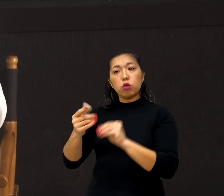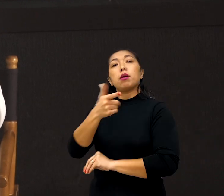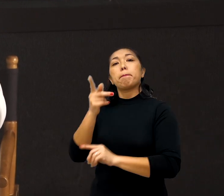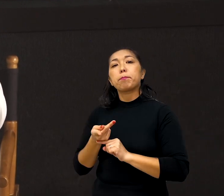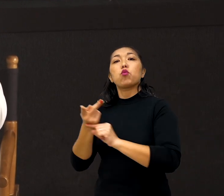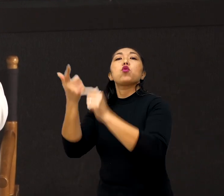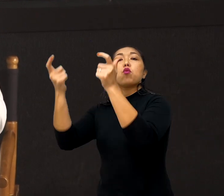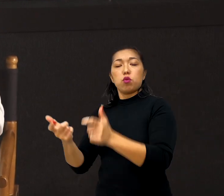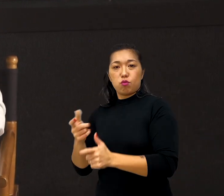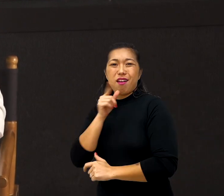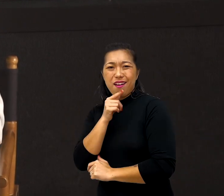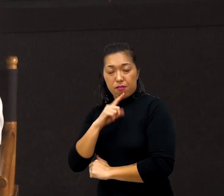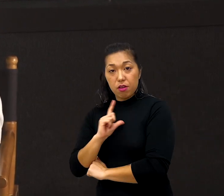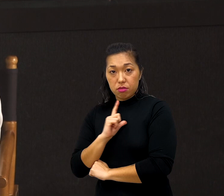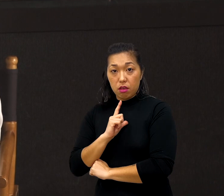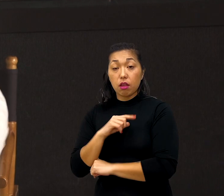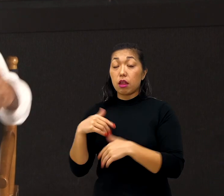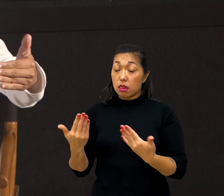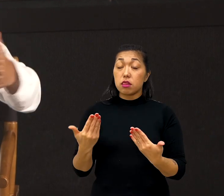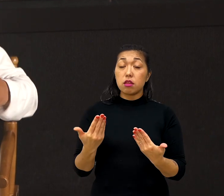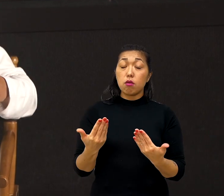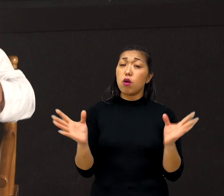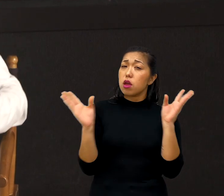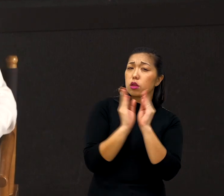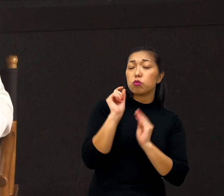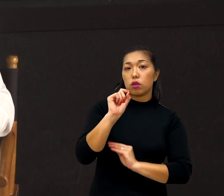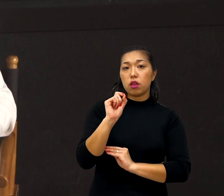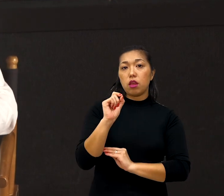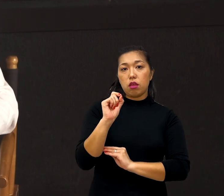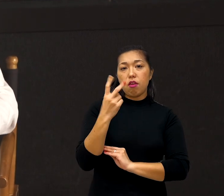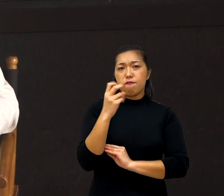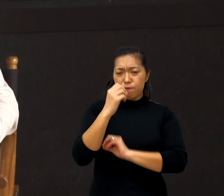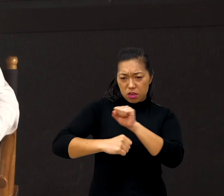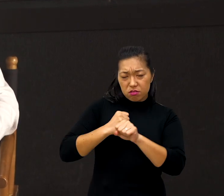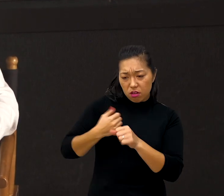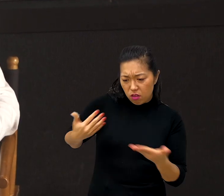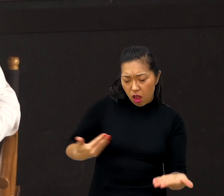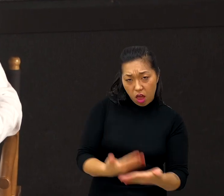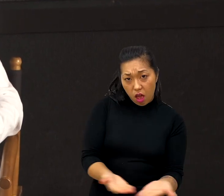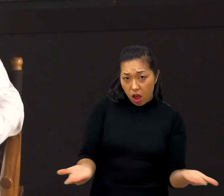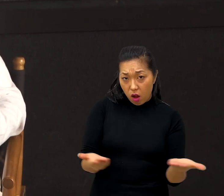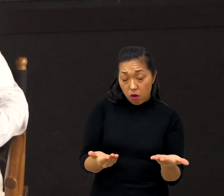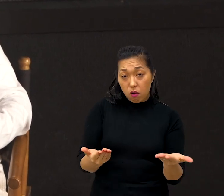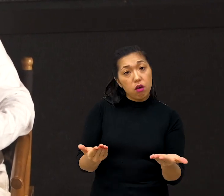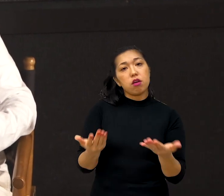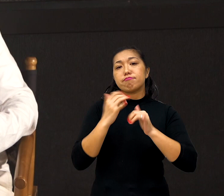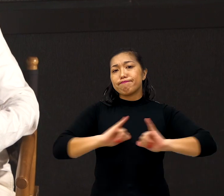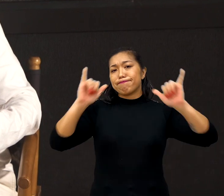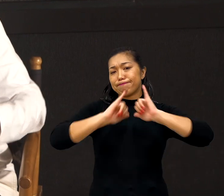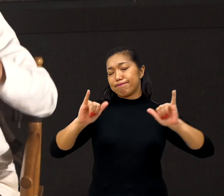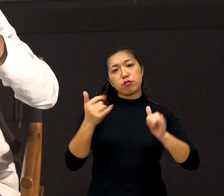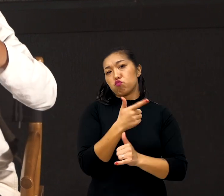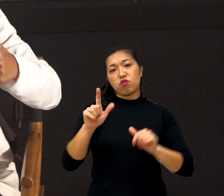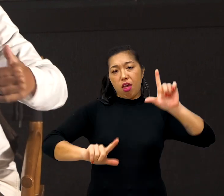não, né, reduziu. Nessas últimas 2 décadas, a gente não tem tanta campanha na televisão que era de